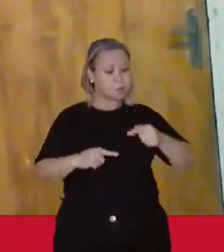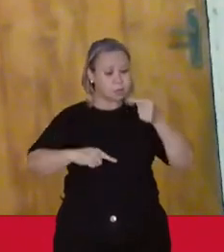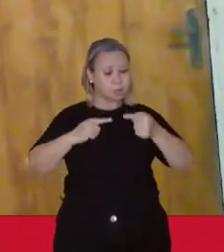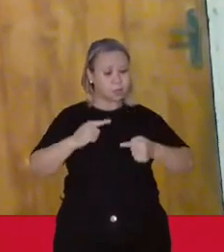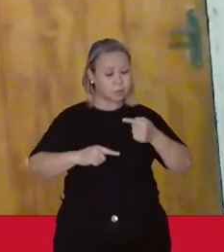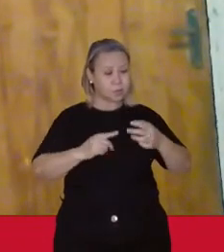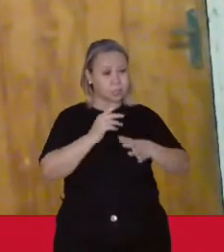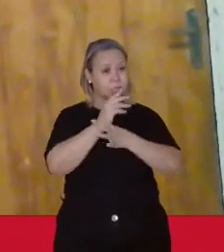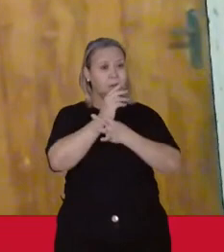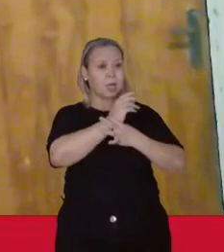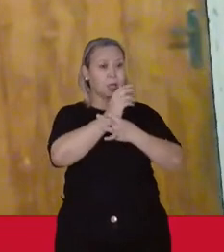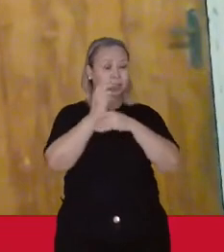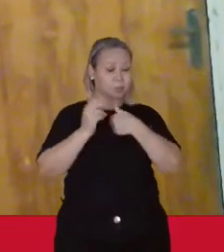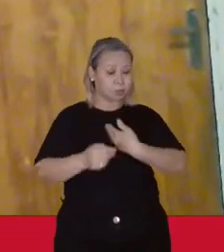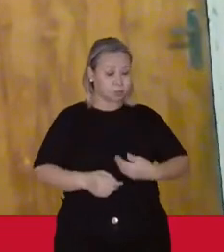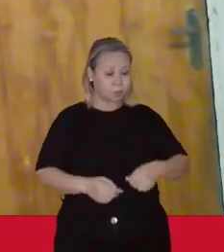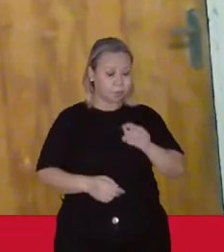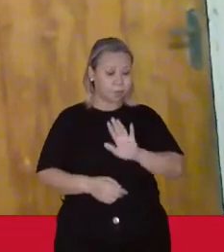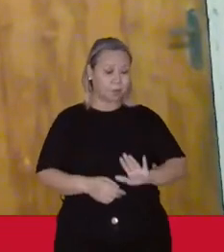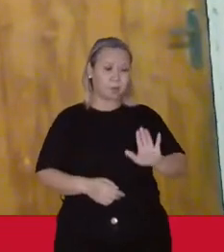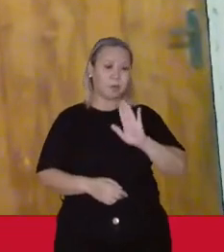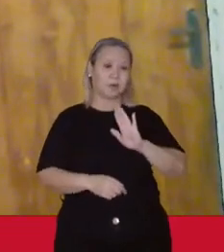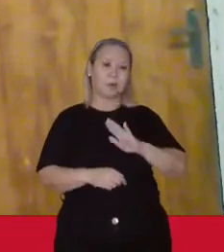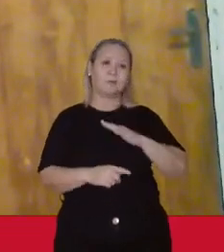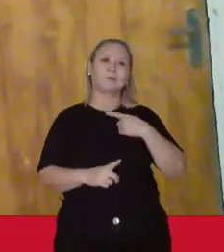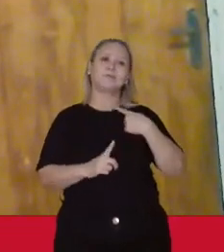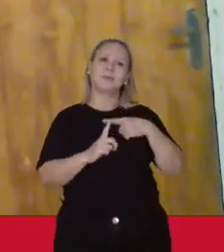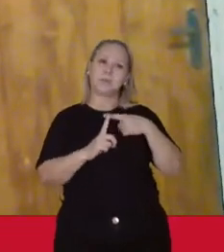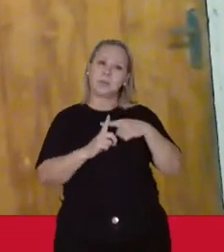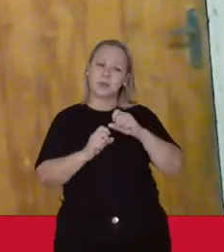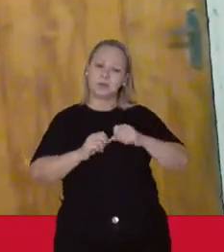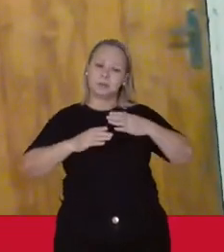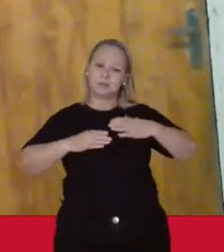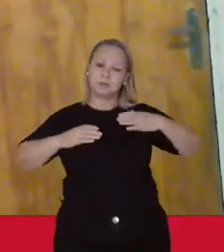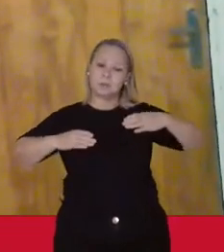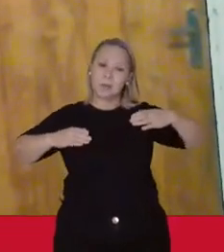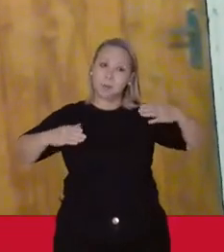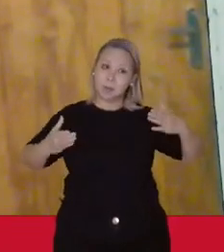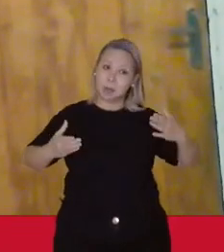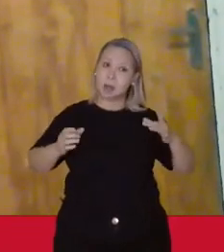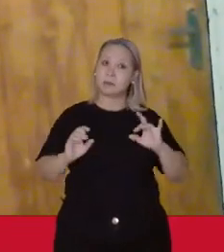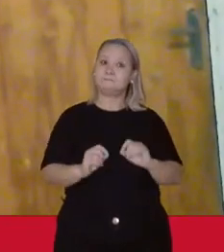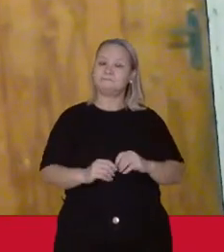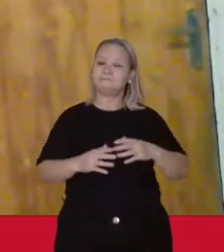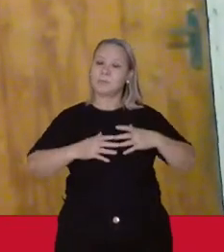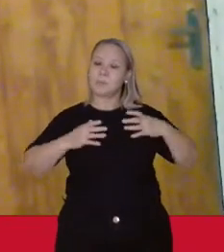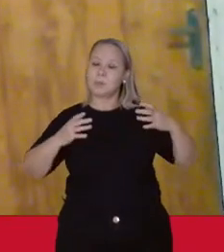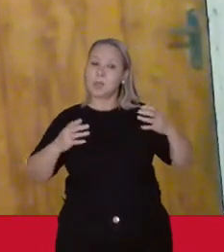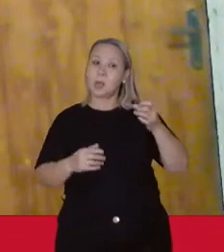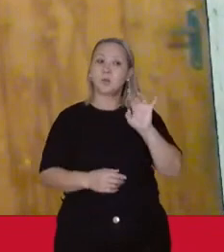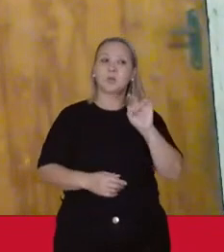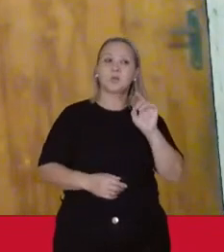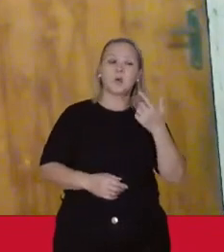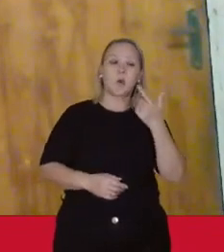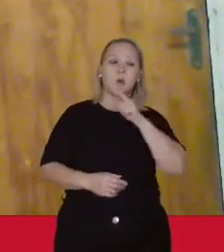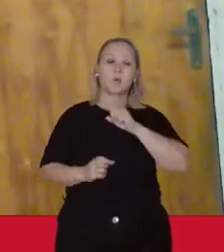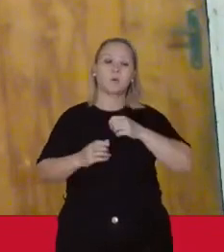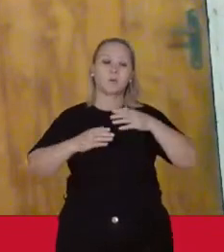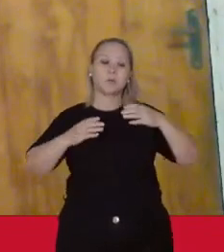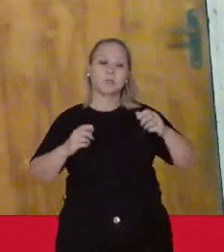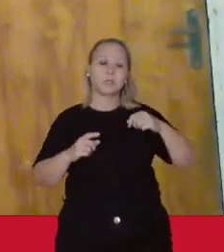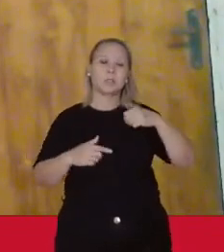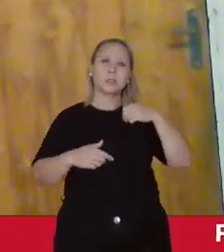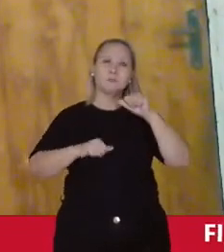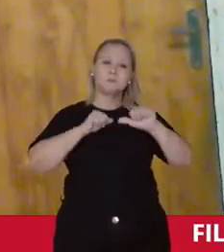garantidas no governo federal, e mais, que a gente consiga ampliá-las, e a gente só vai conseguir ampliar se a gente também mudar no parlamento a correlação